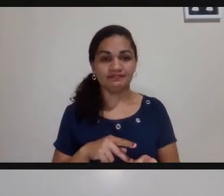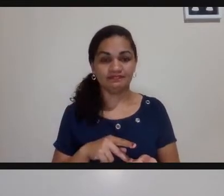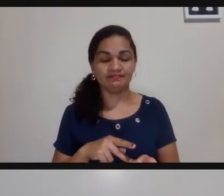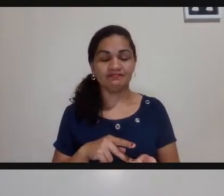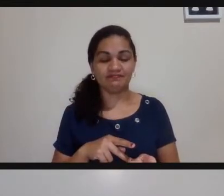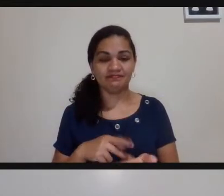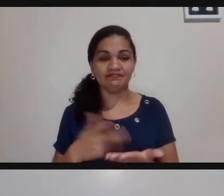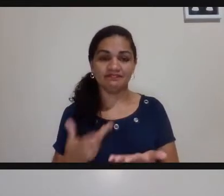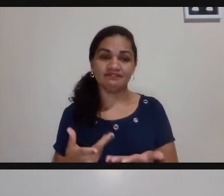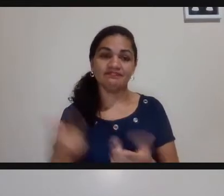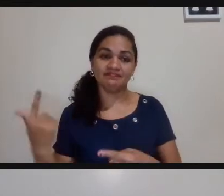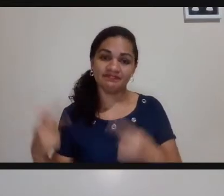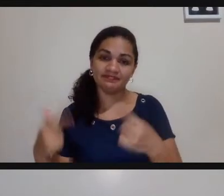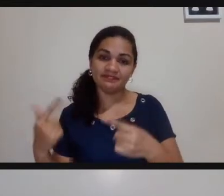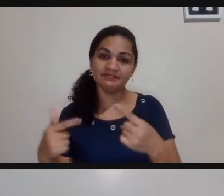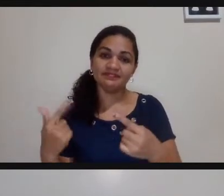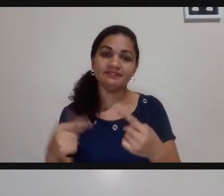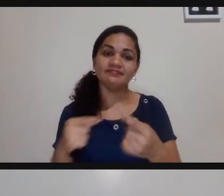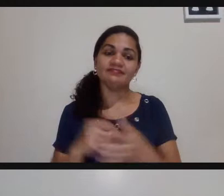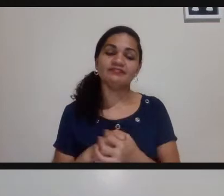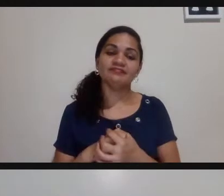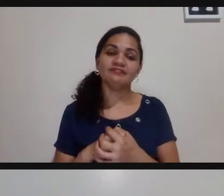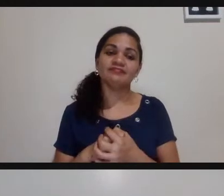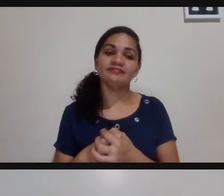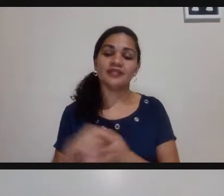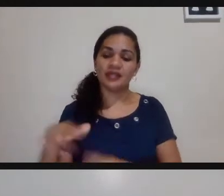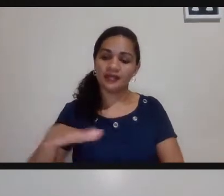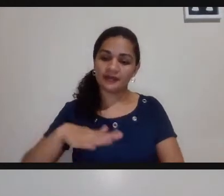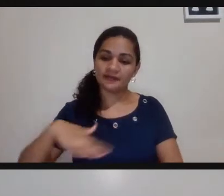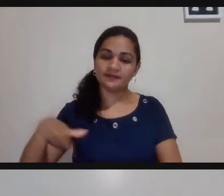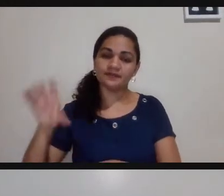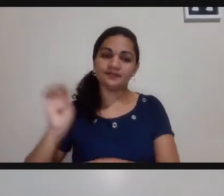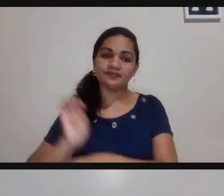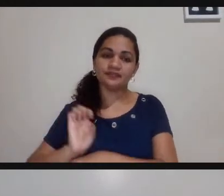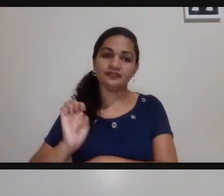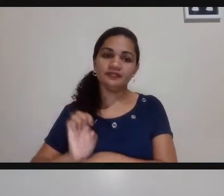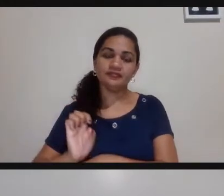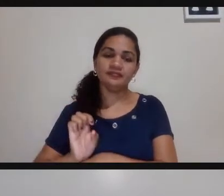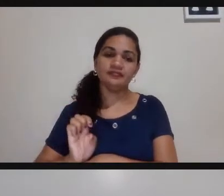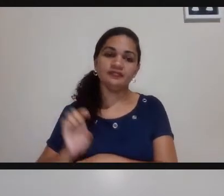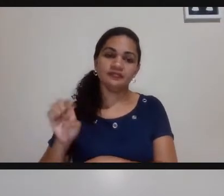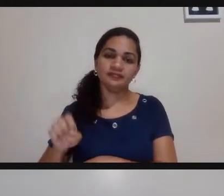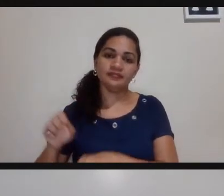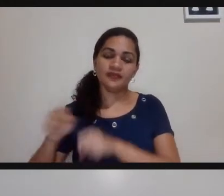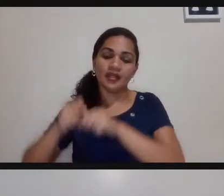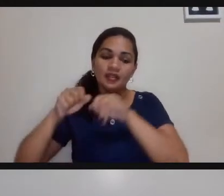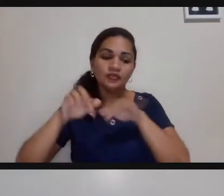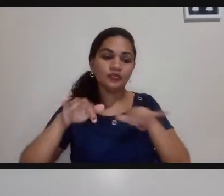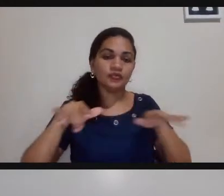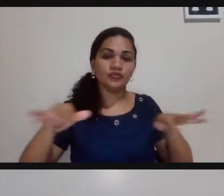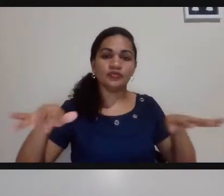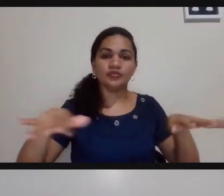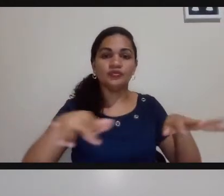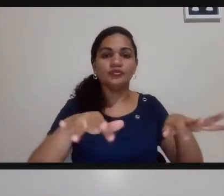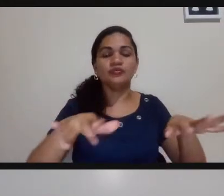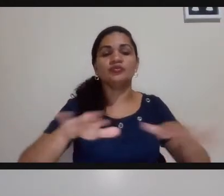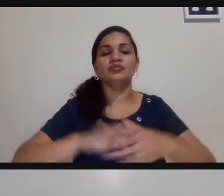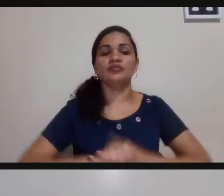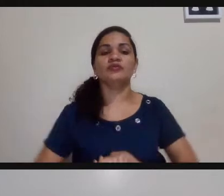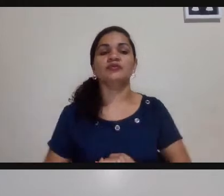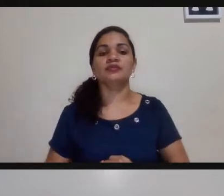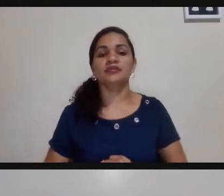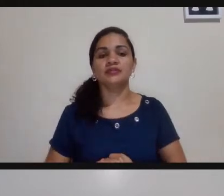questões que primeiro né porque a gente Às vezes tem uma geração no nosso estado que energia fica aqui não ela ela é distribuída e